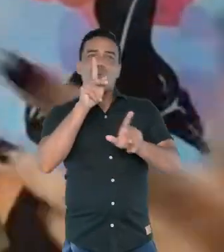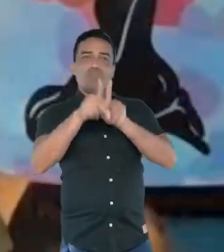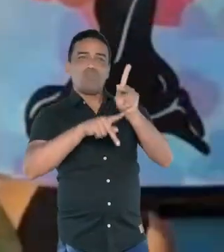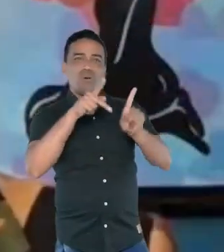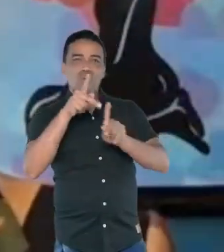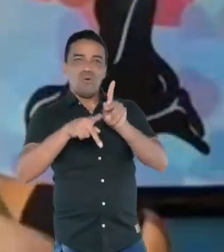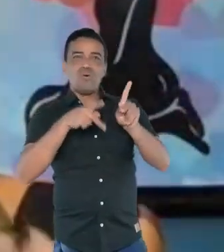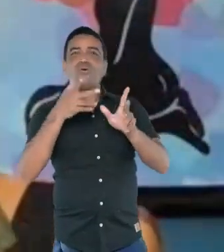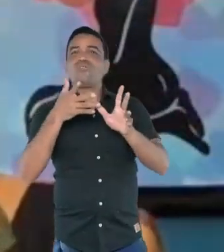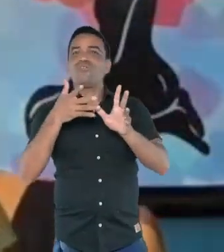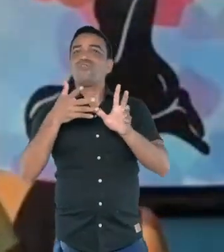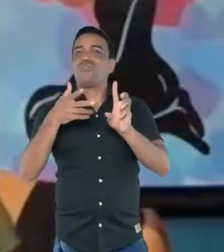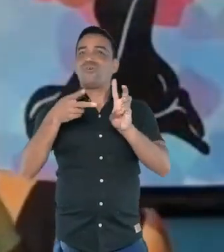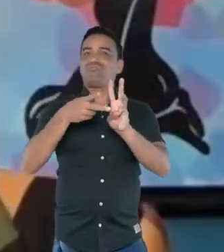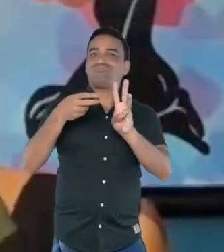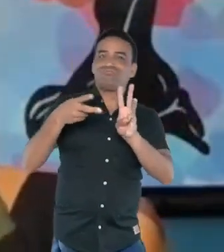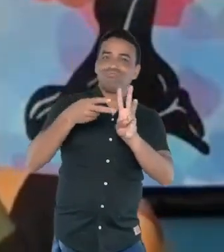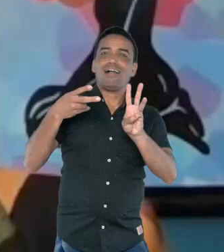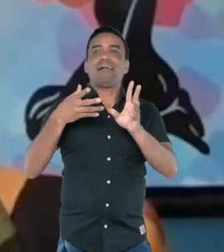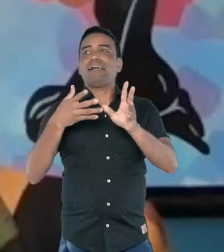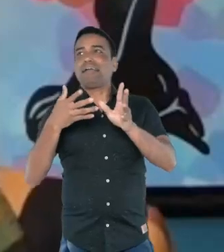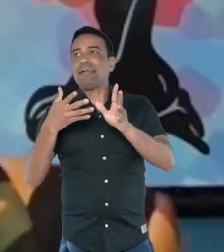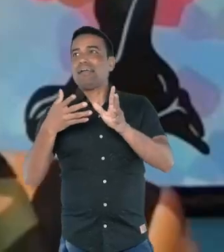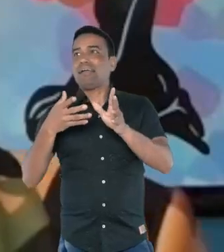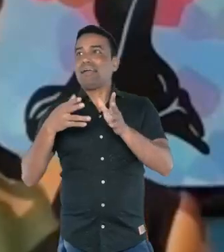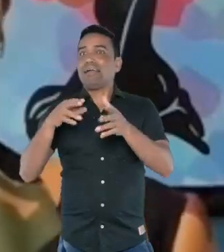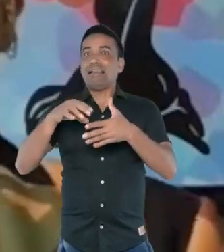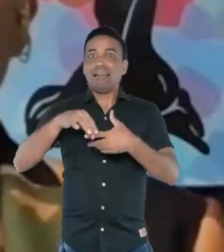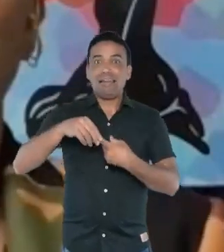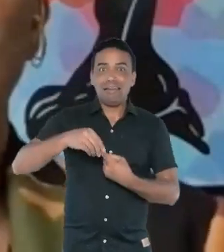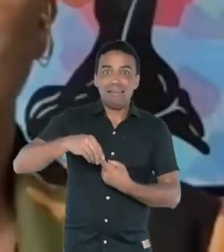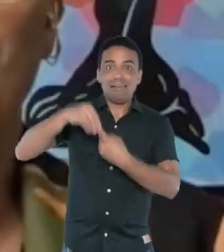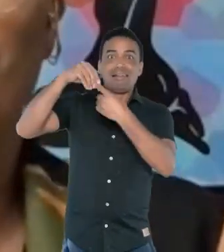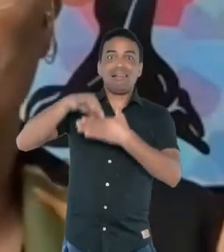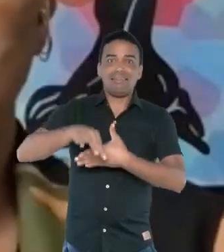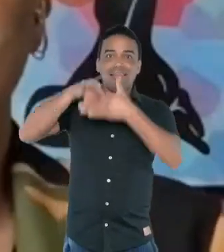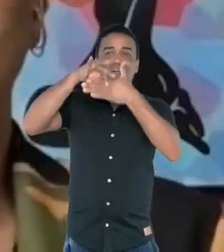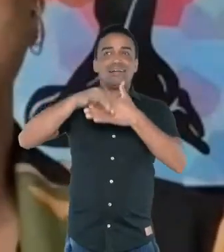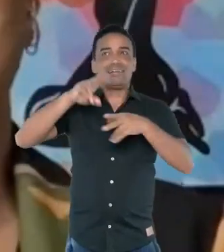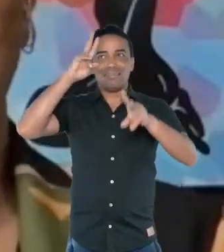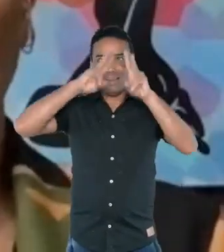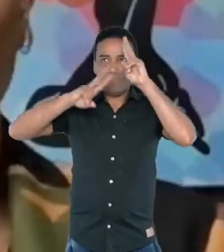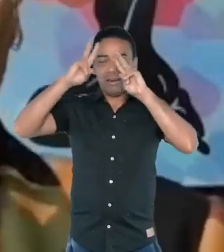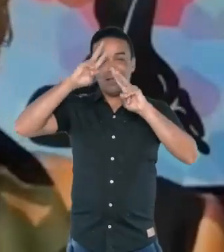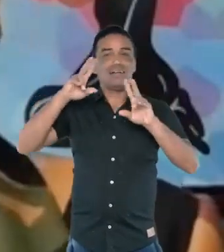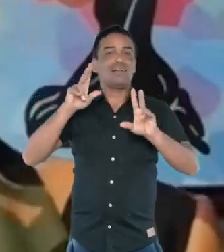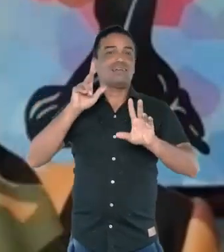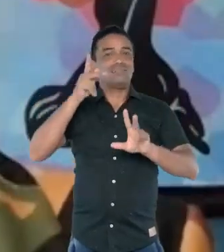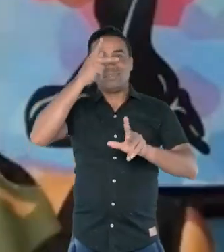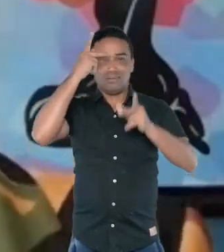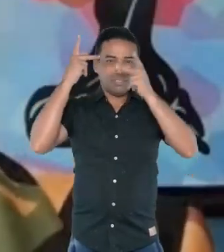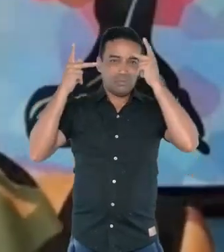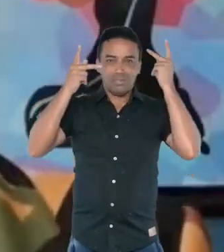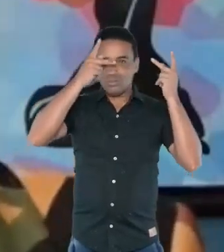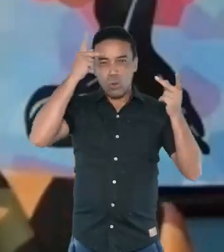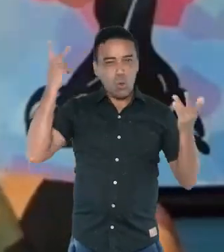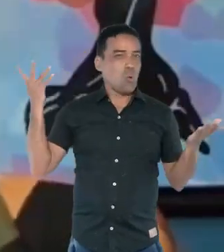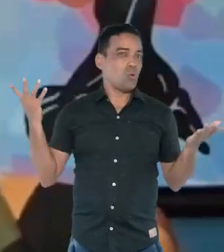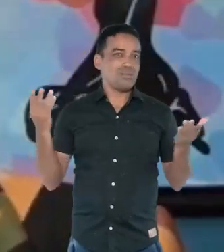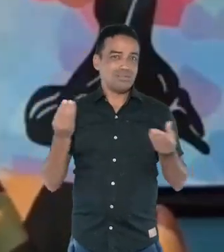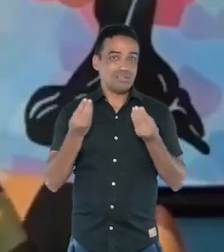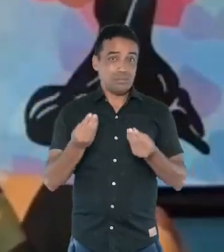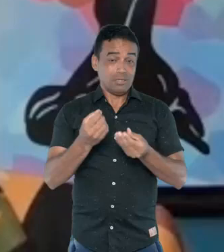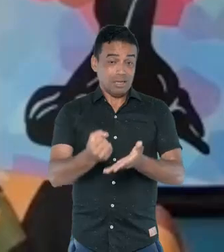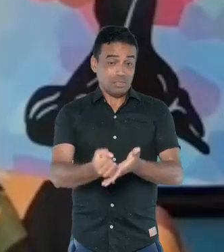relação com os papéis de liderança que eu ocupei, revisitar as histórias de outras pessoas que eu escutei ao longo do caminho, que podiam